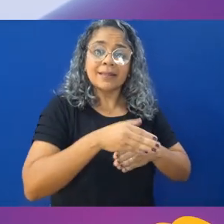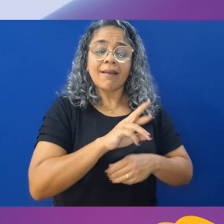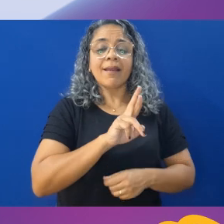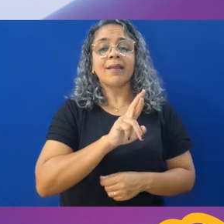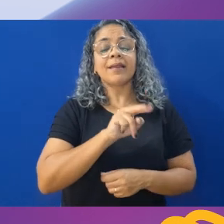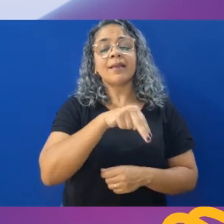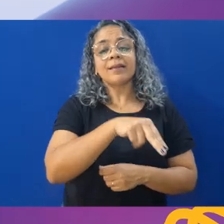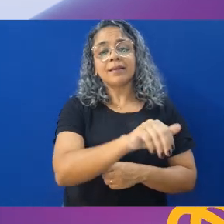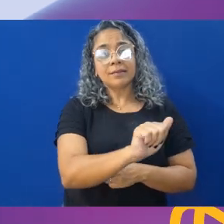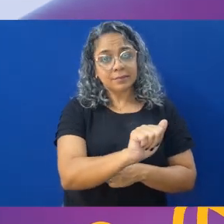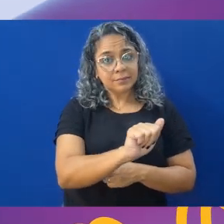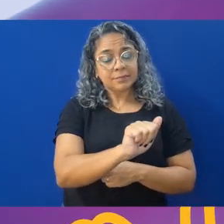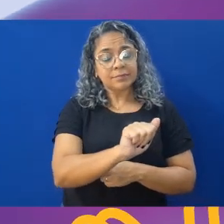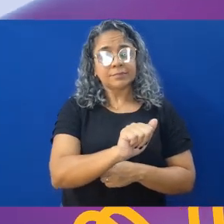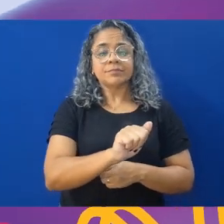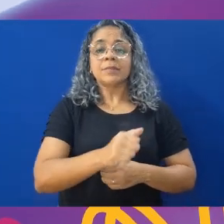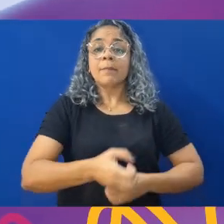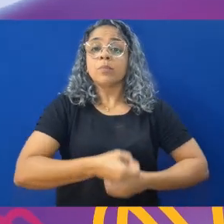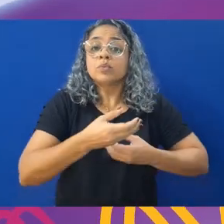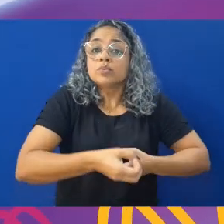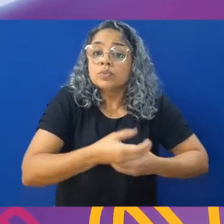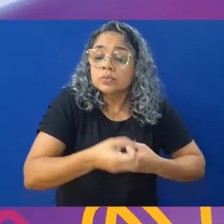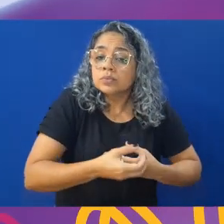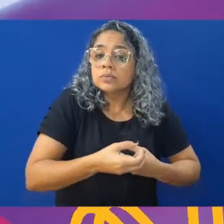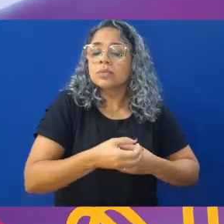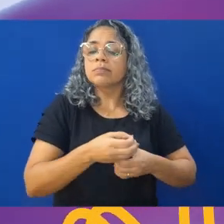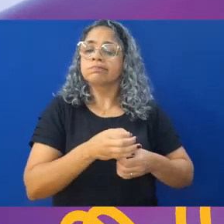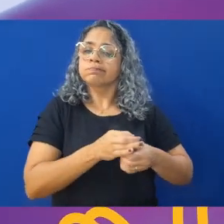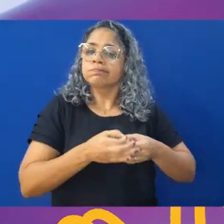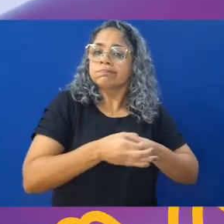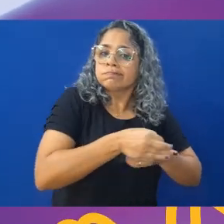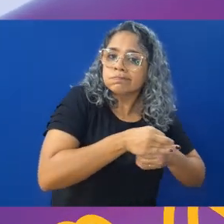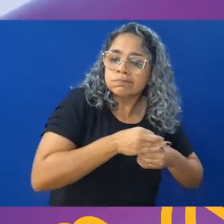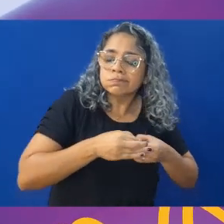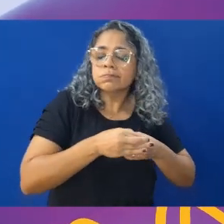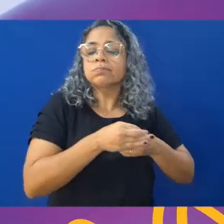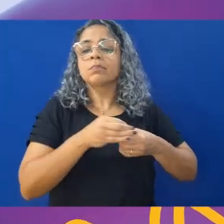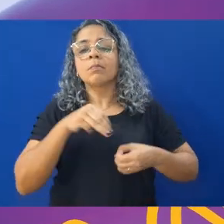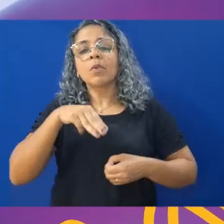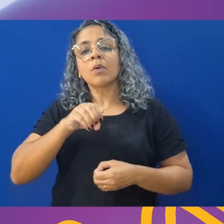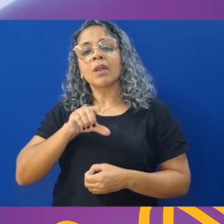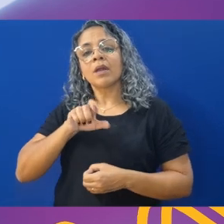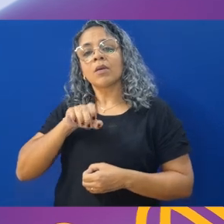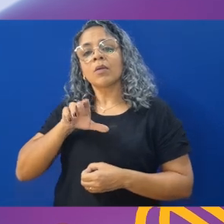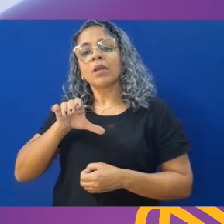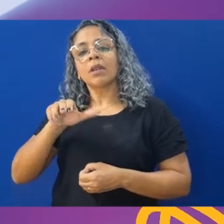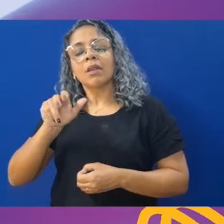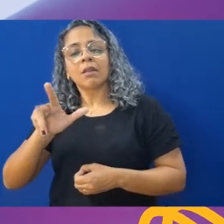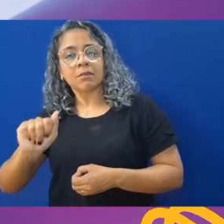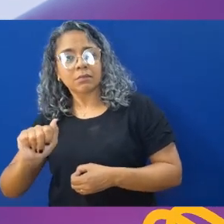RNA polimerase para produzir novas moléculas de RNA viral.